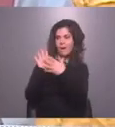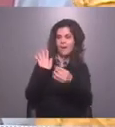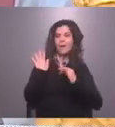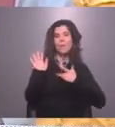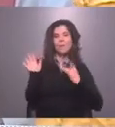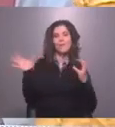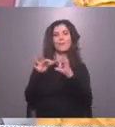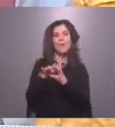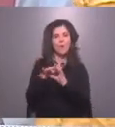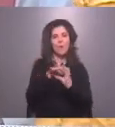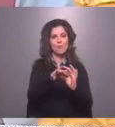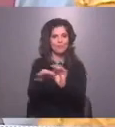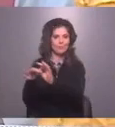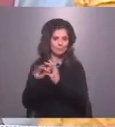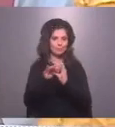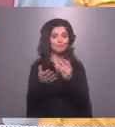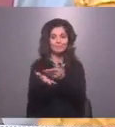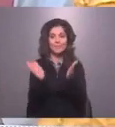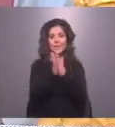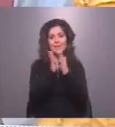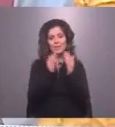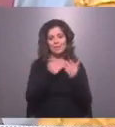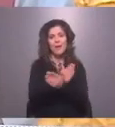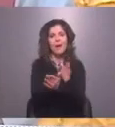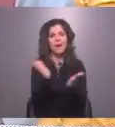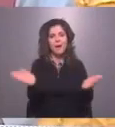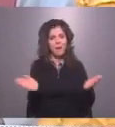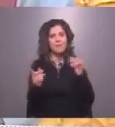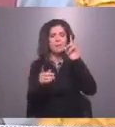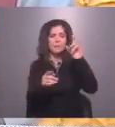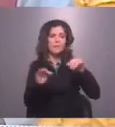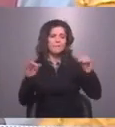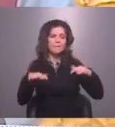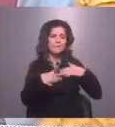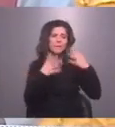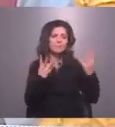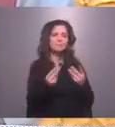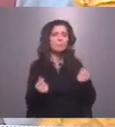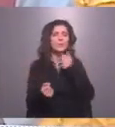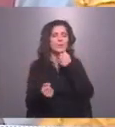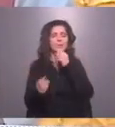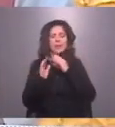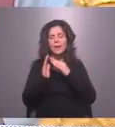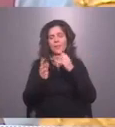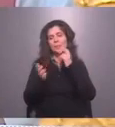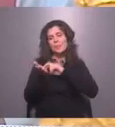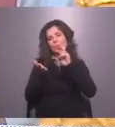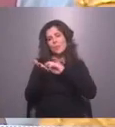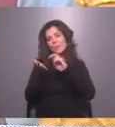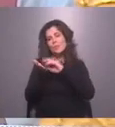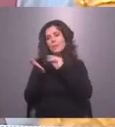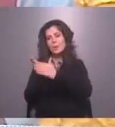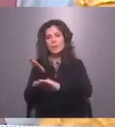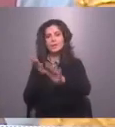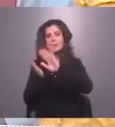amor. Vós abris à Igreja o caminho de um novo êxodo, através do deserto quaresmal, para que aos pés da